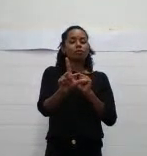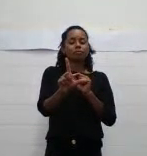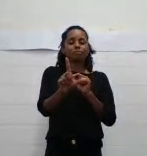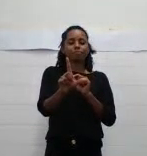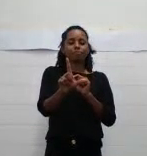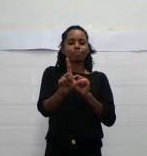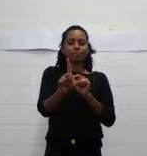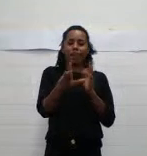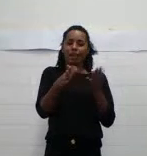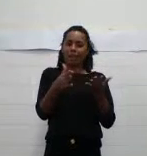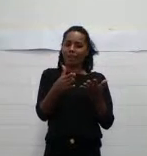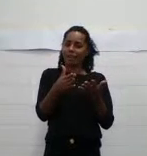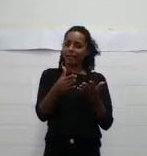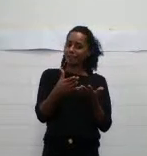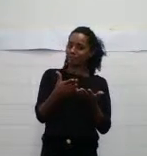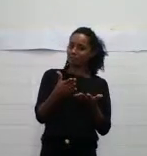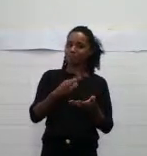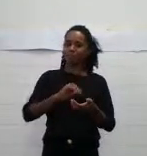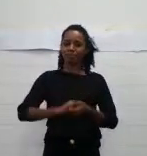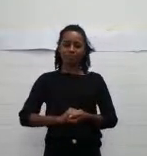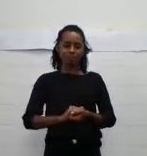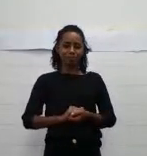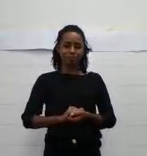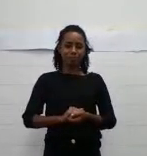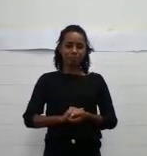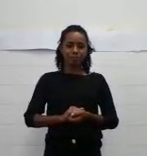porque adoro literatura, então,